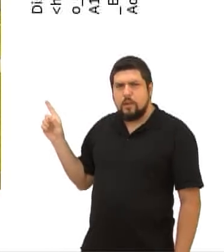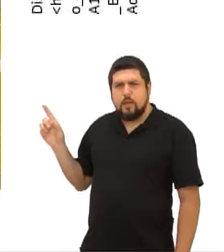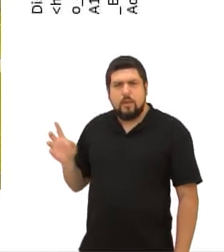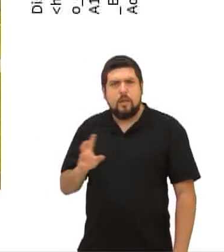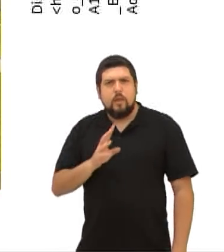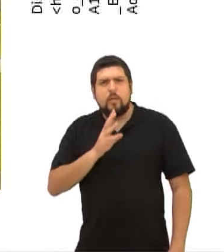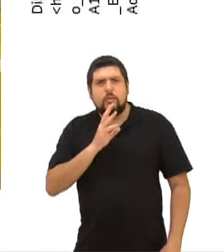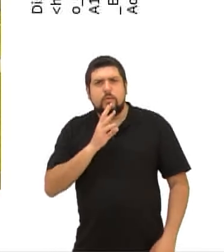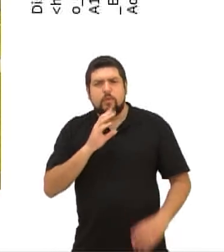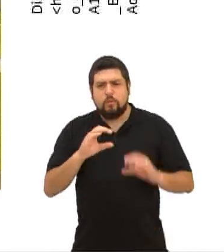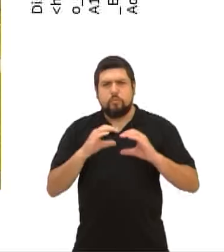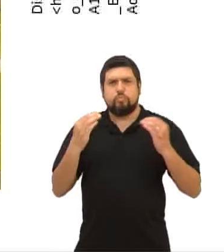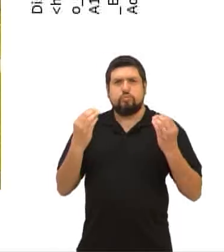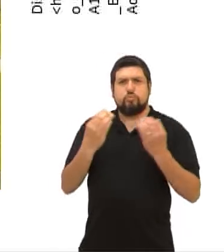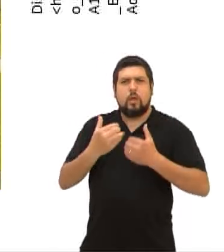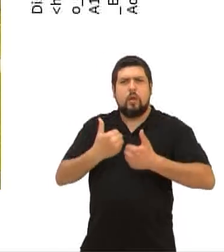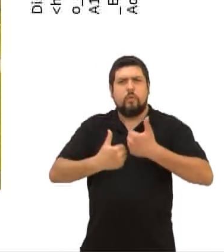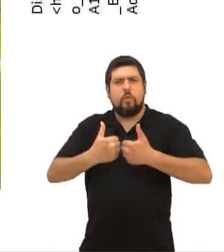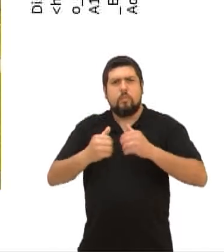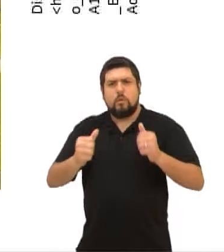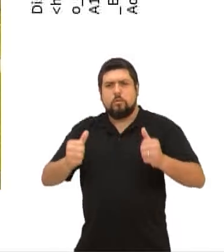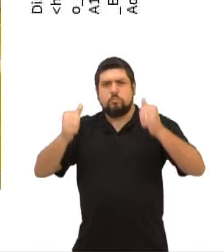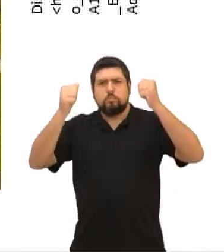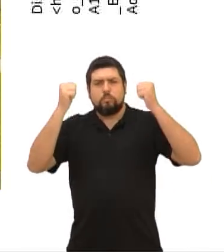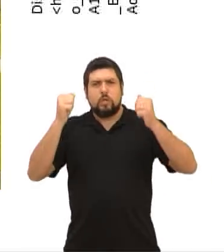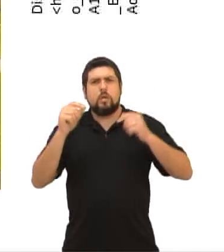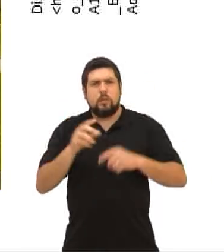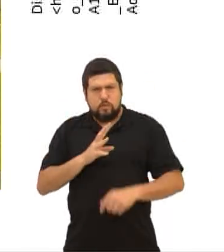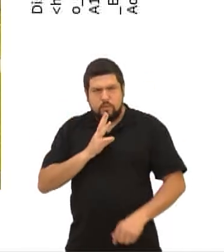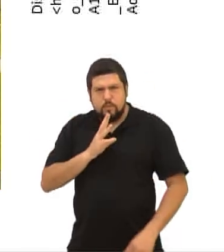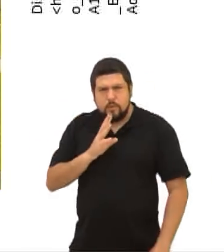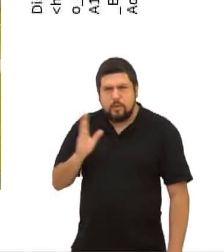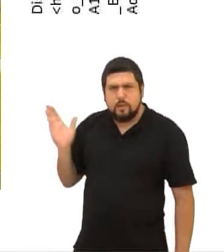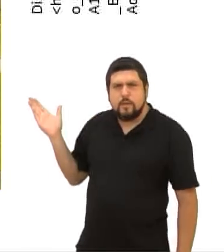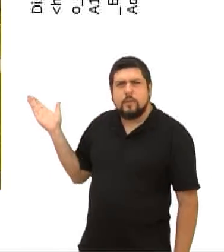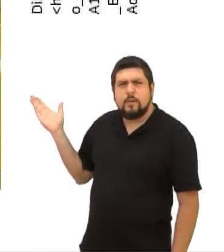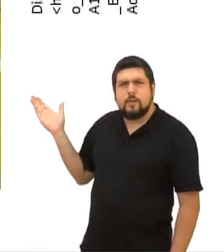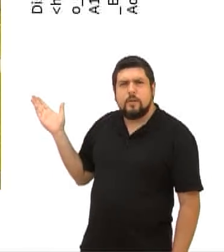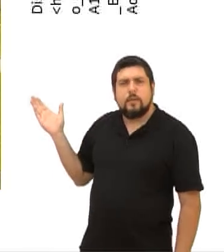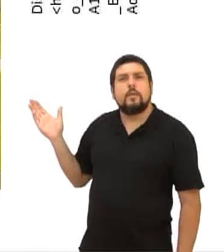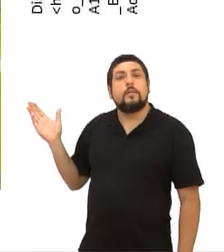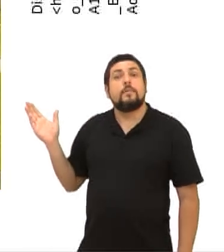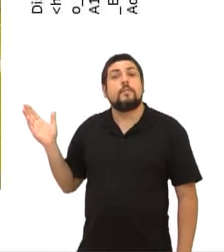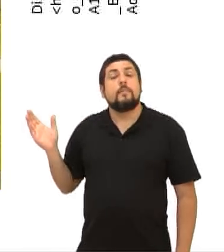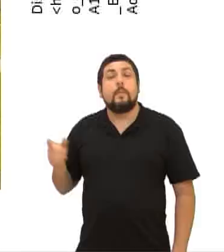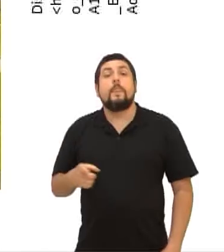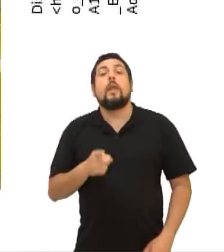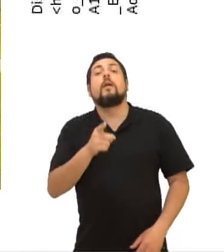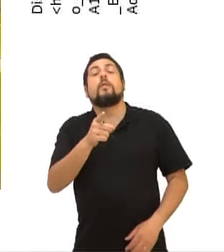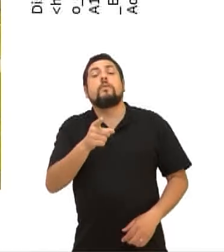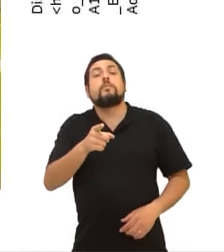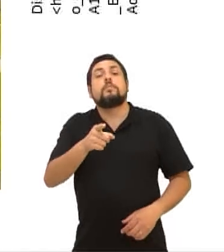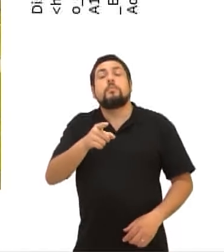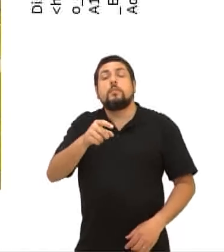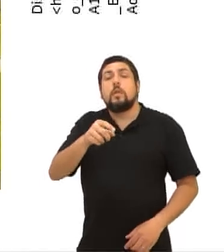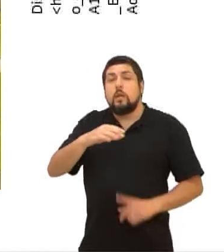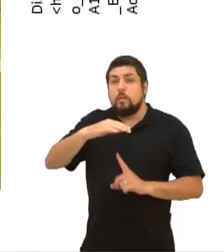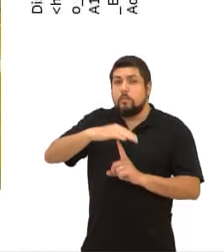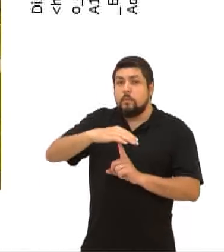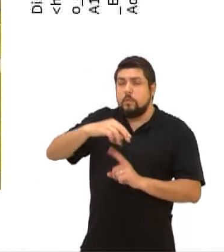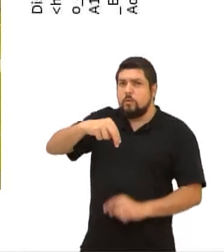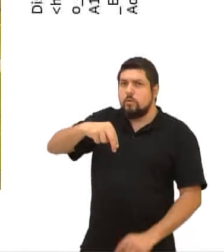cidade bem bonita no fundo e esse estádio de futebol. Você conhece? Você que é da região norte do estado do Paraná, você deve